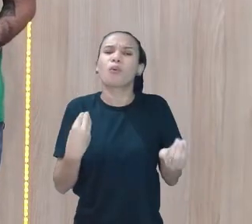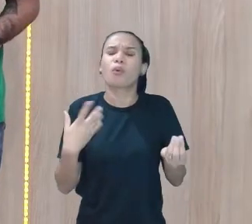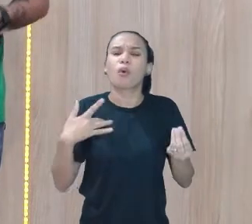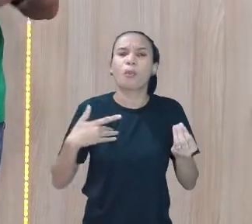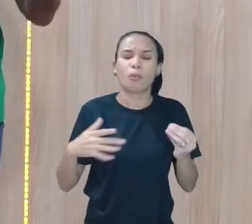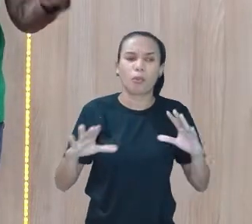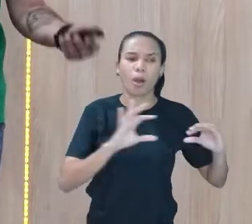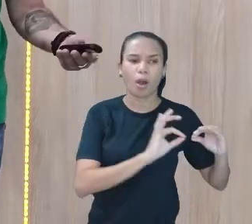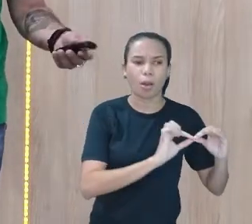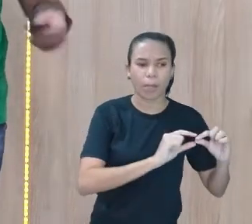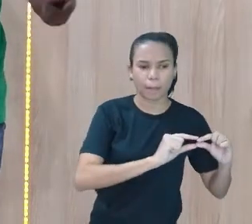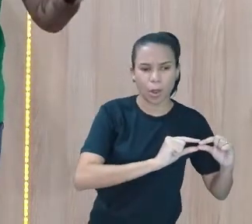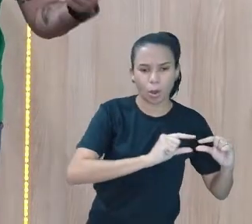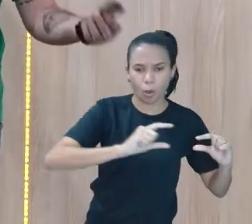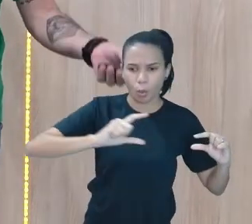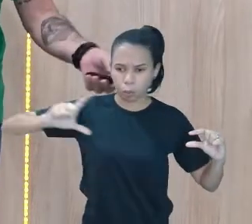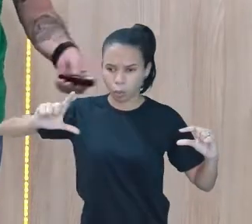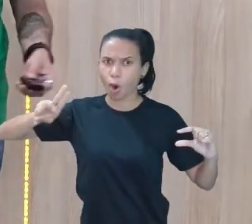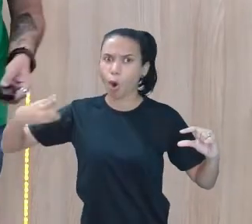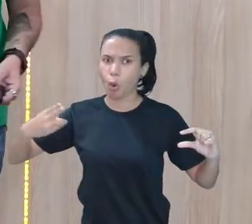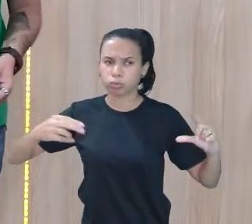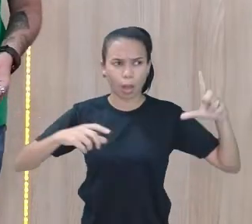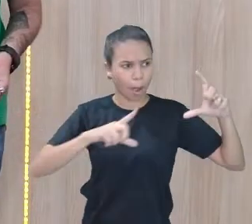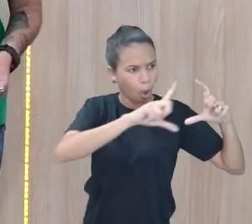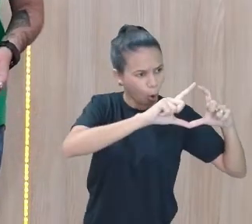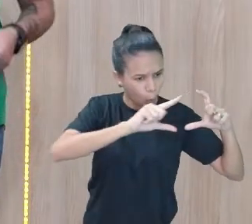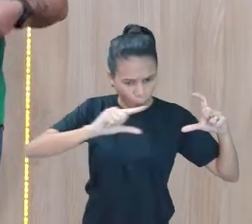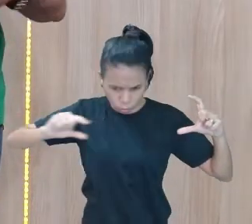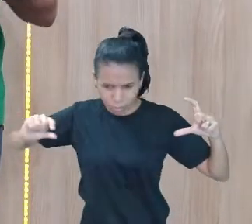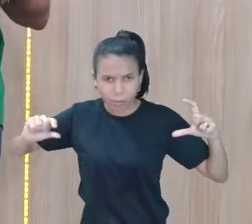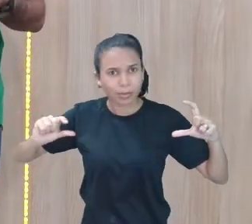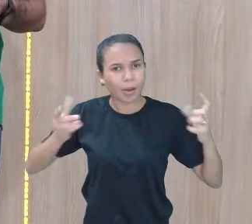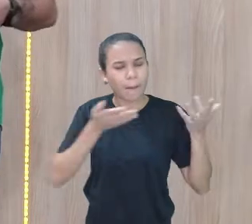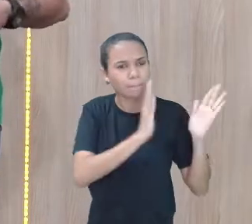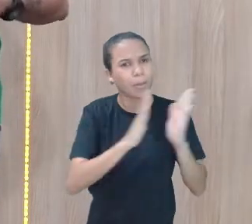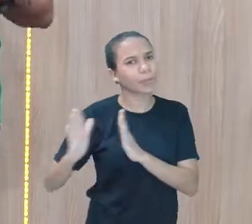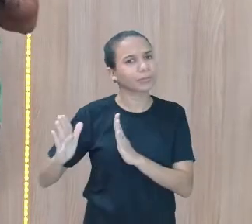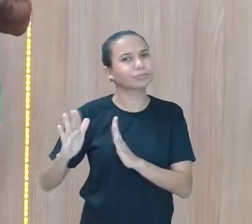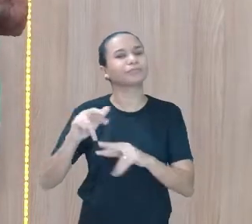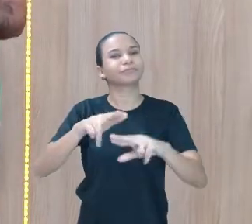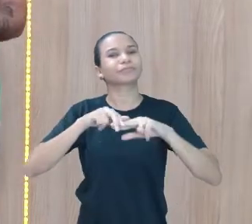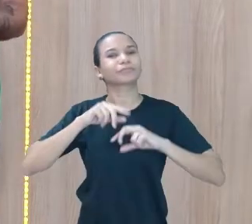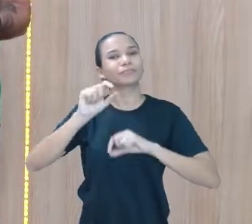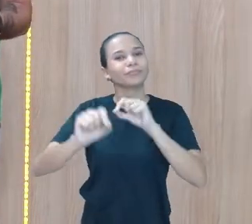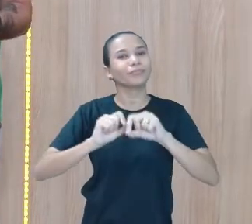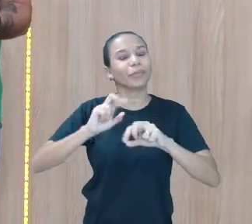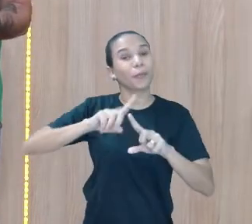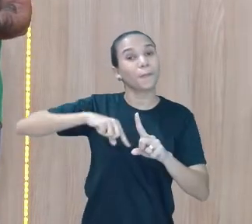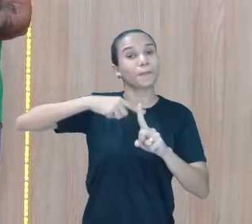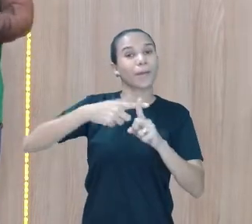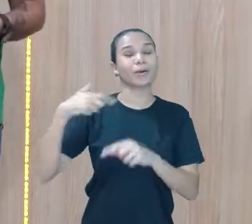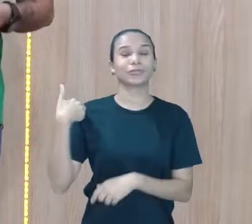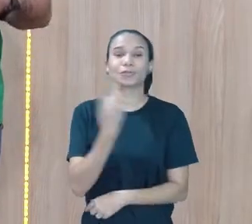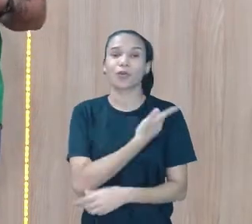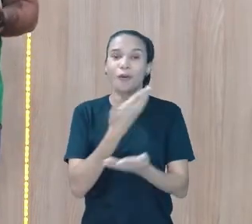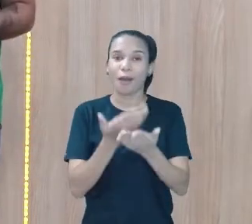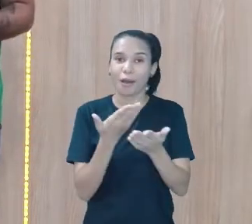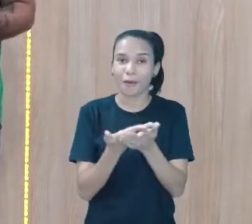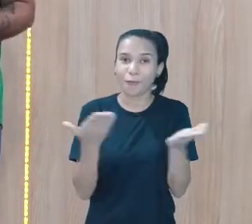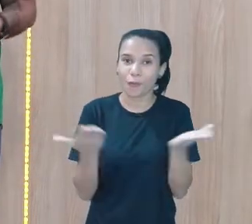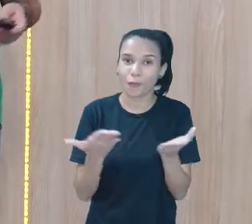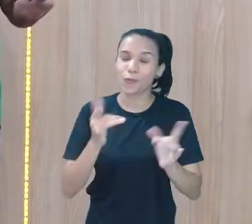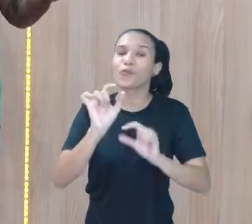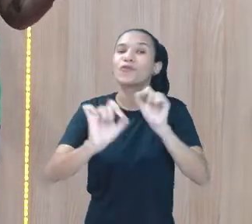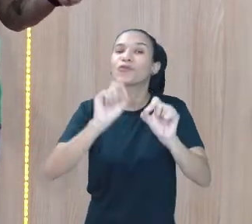da menor para maior, ou da maior para menor, tá certo? A gente vai ver que esse a mais que a gente vai trazer na aula de hoje,